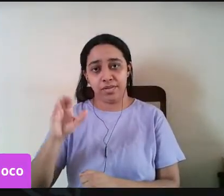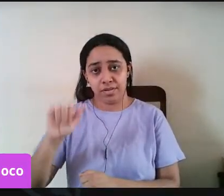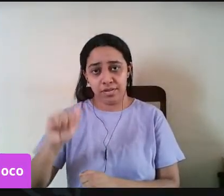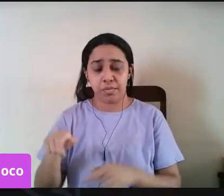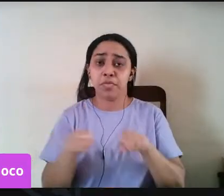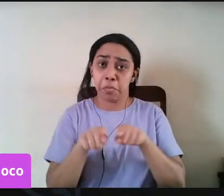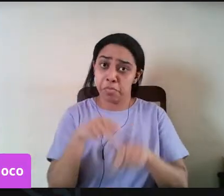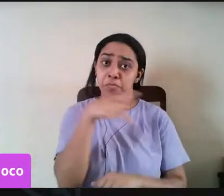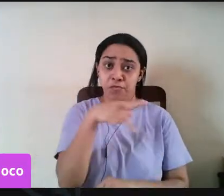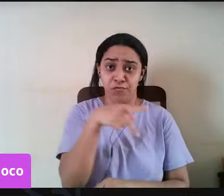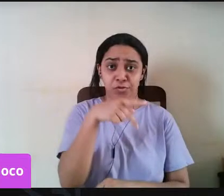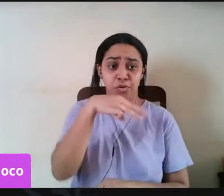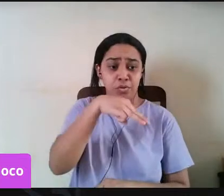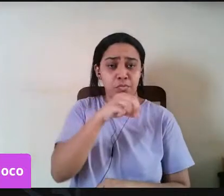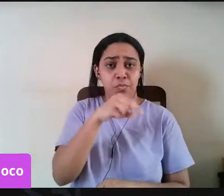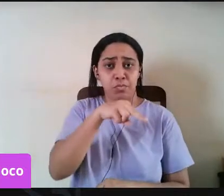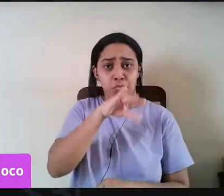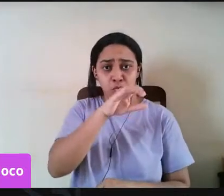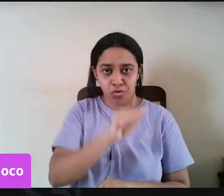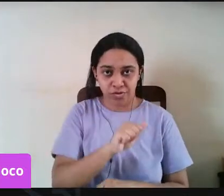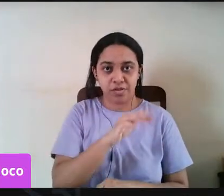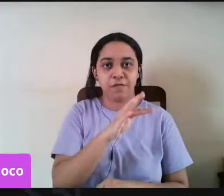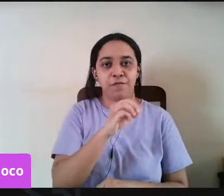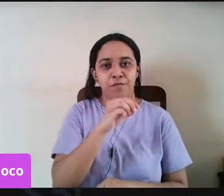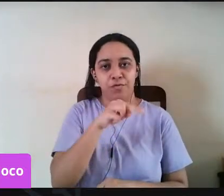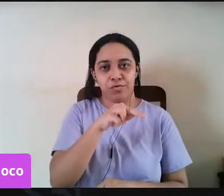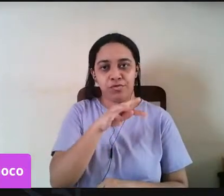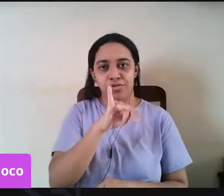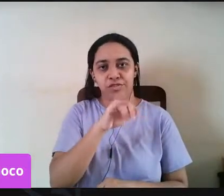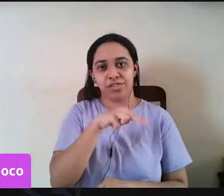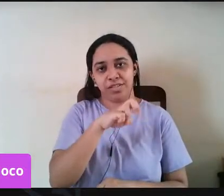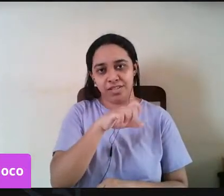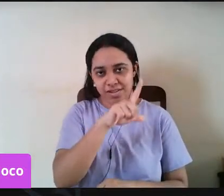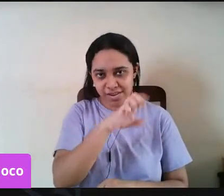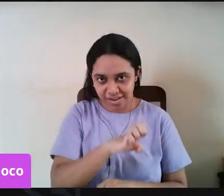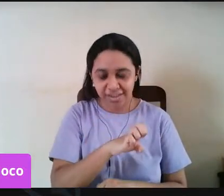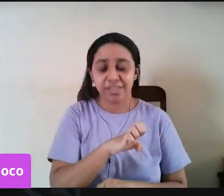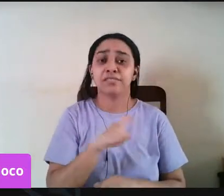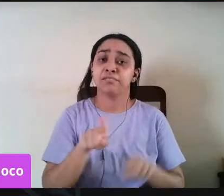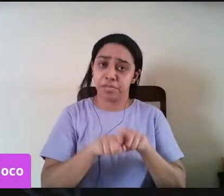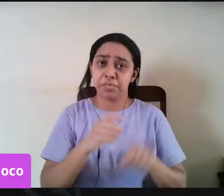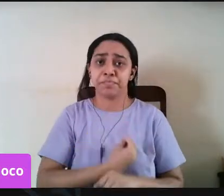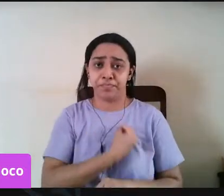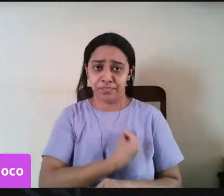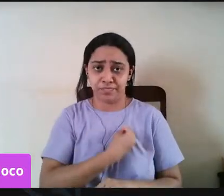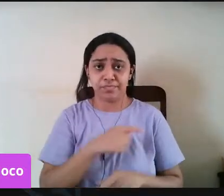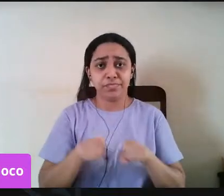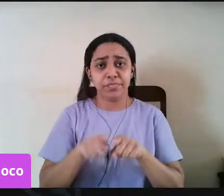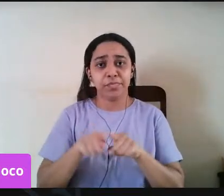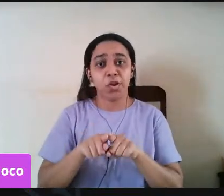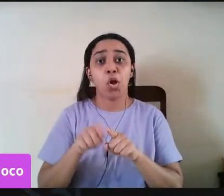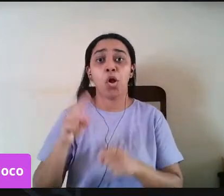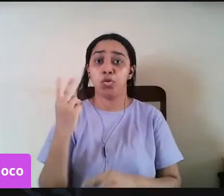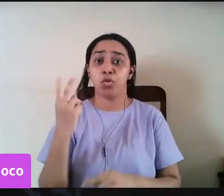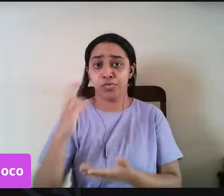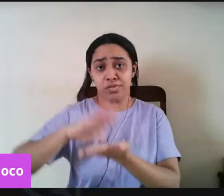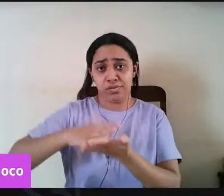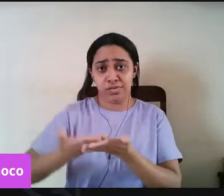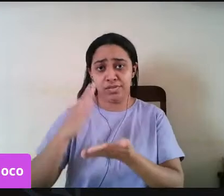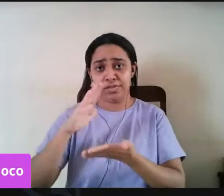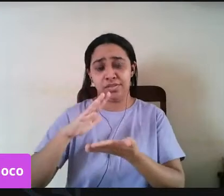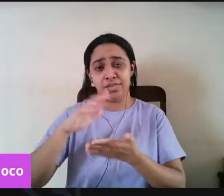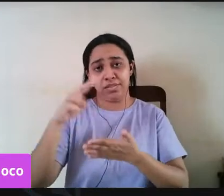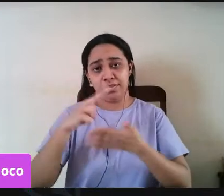professora Mônica Fontenelle Carneiro, que está aqui conosco, e também a presença dos nossos intérpretes, a